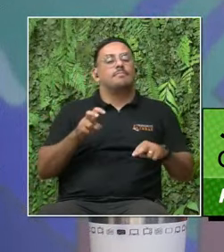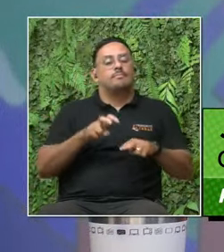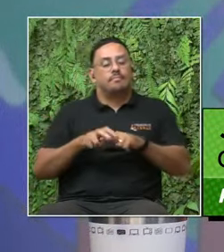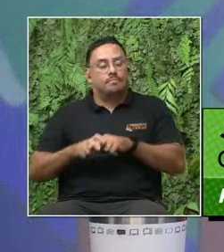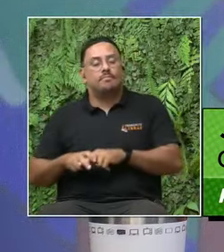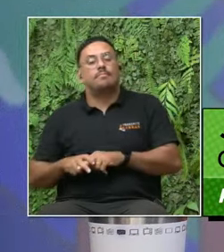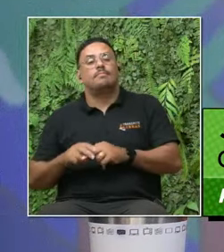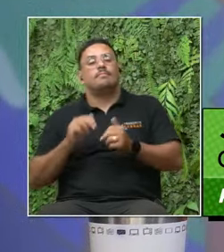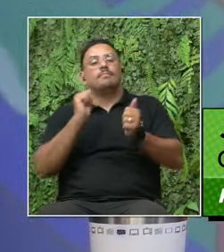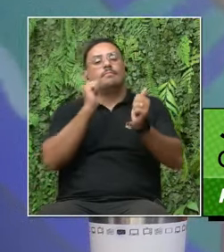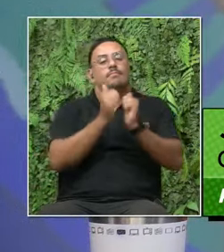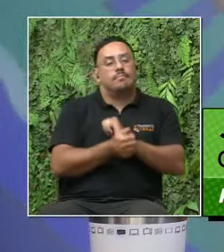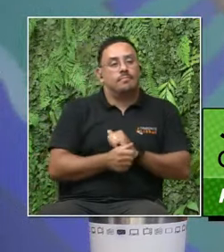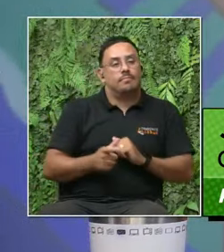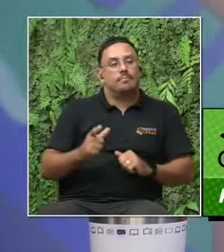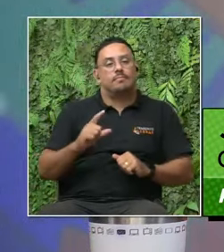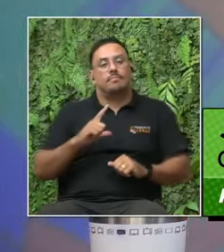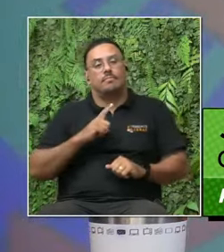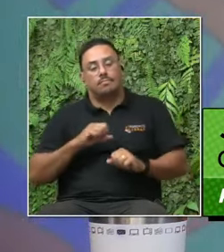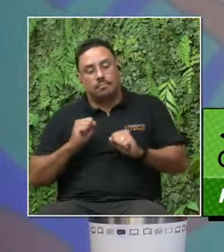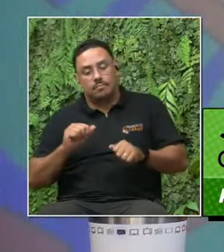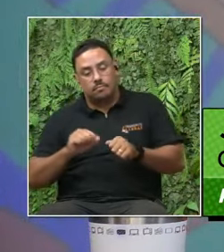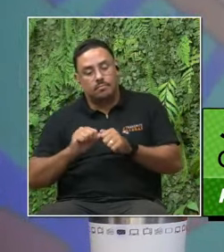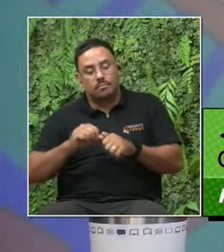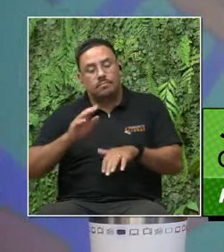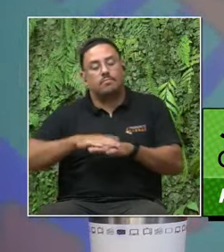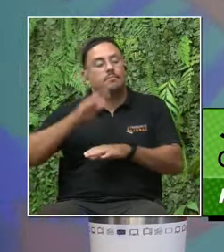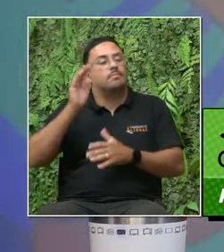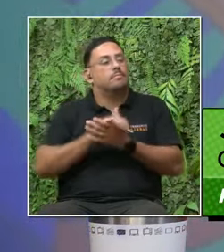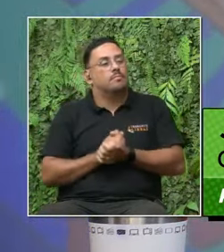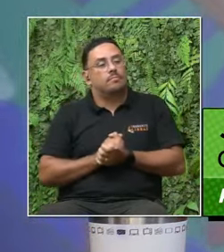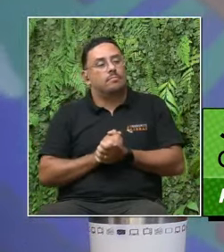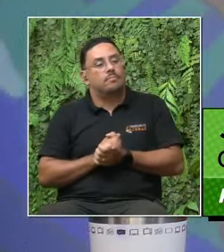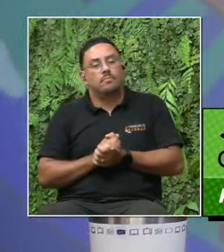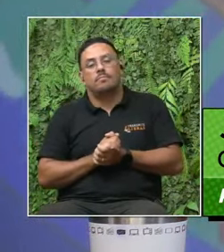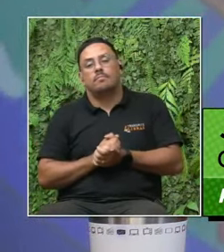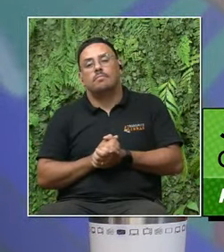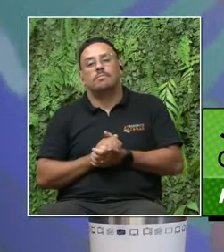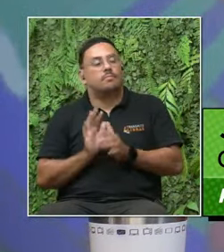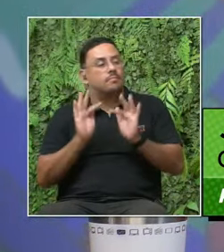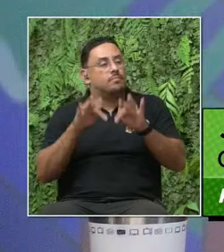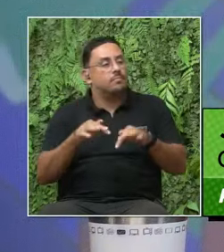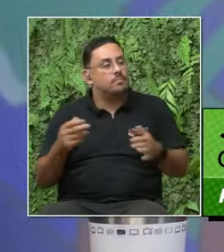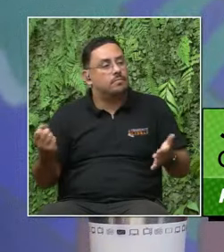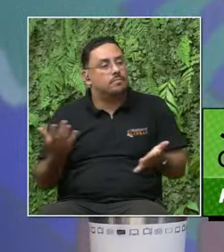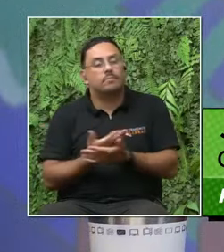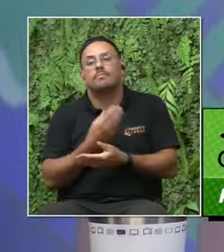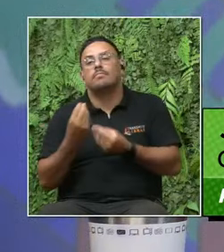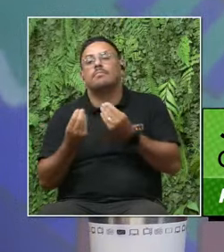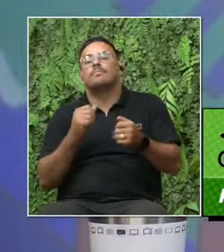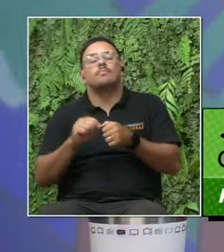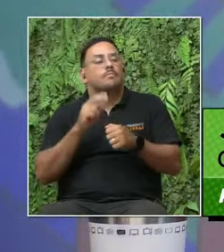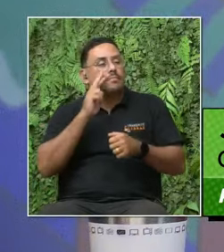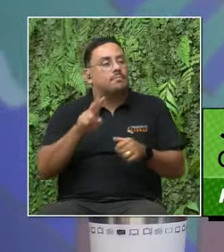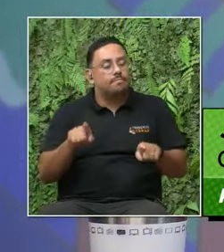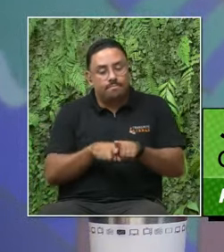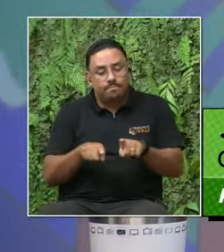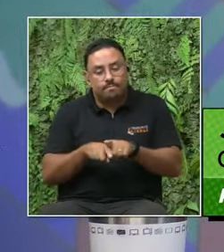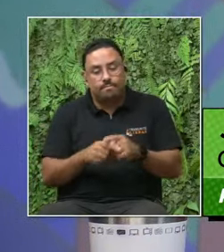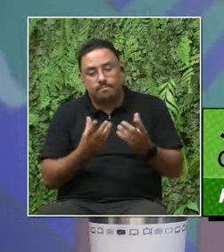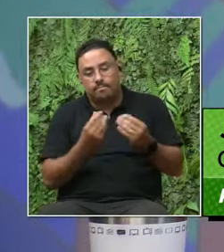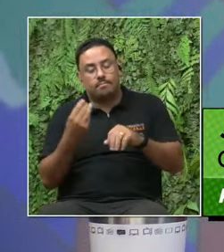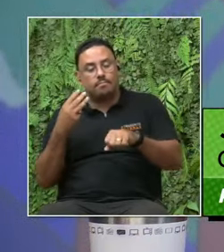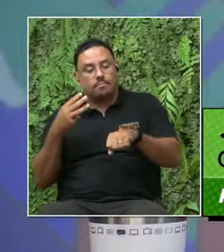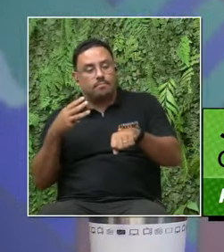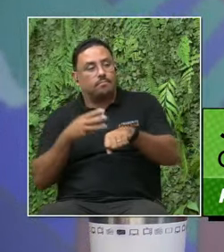parece que tem jogadores que podem fazer mais e no final das contas acabou prevalecendo agora vi aqui também um monte de